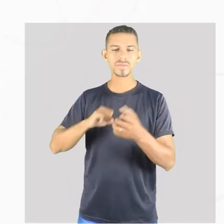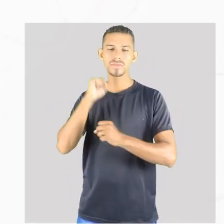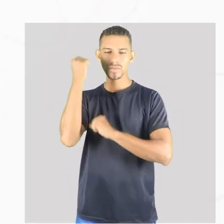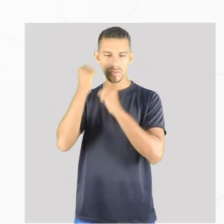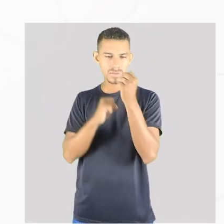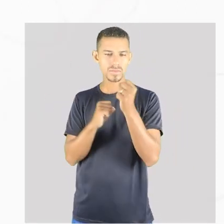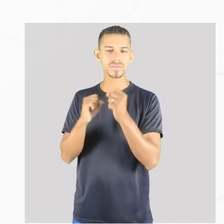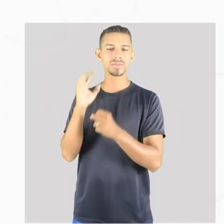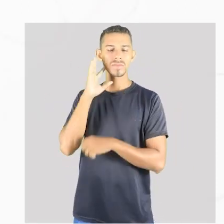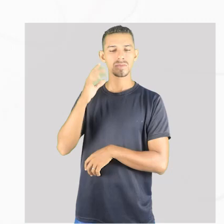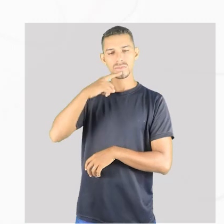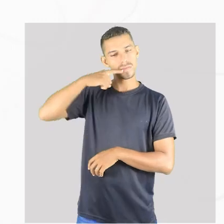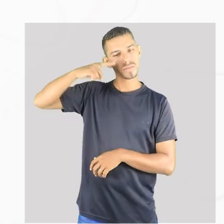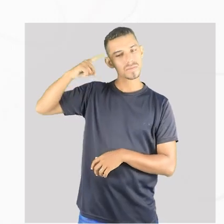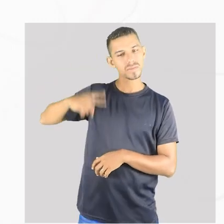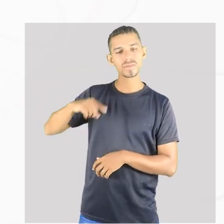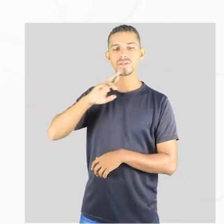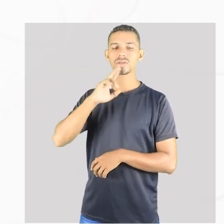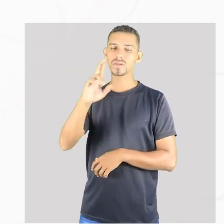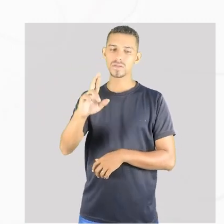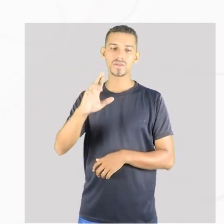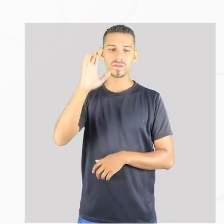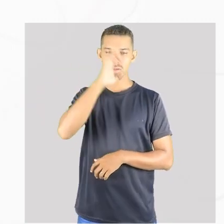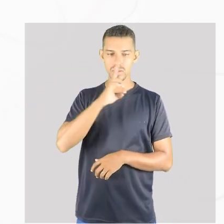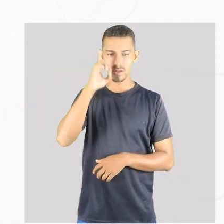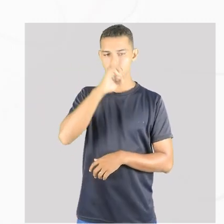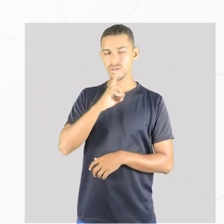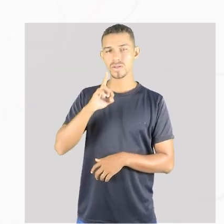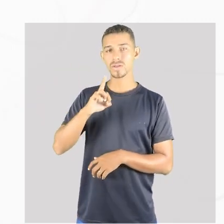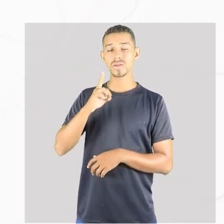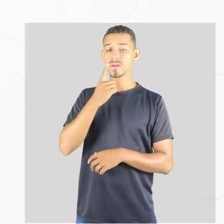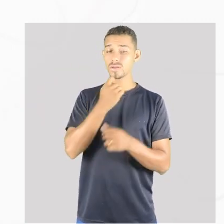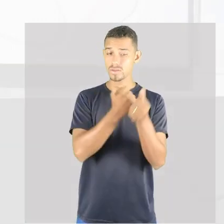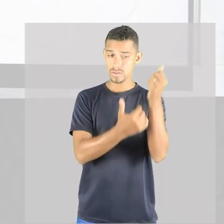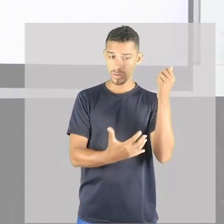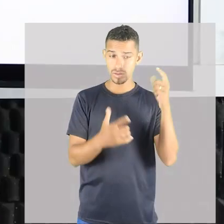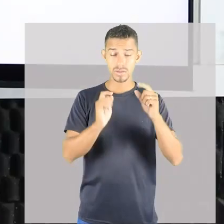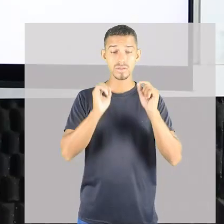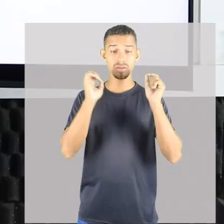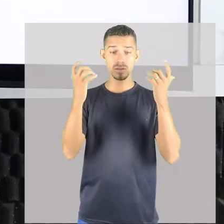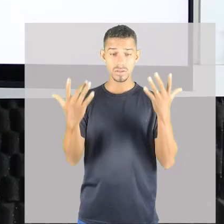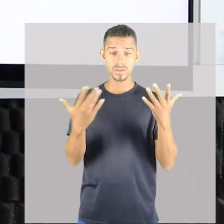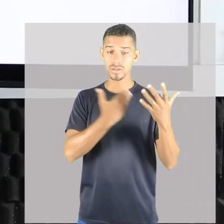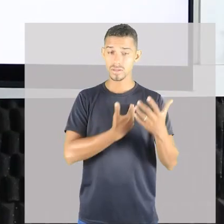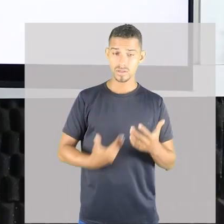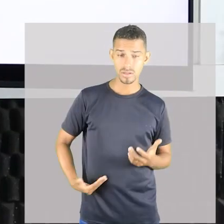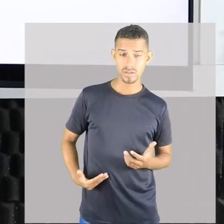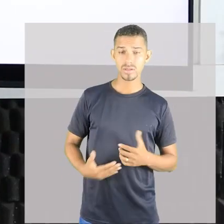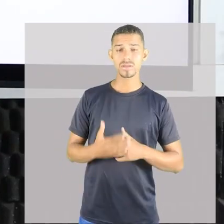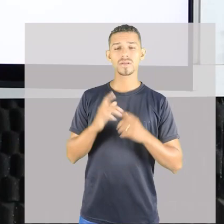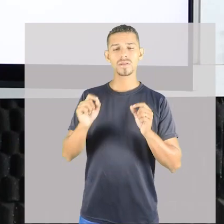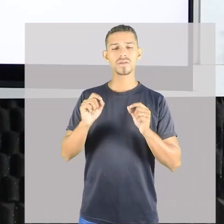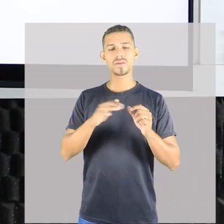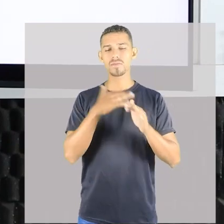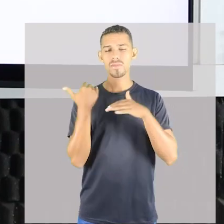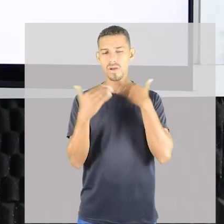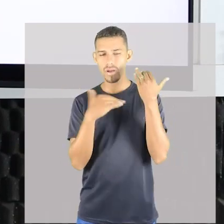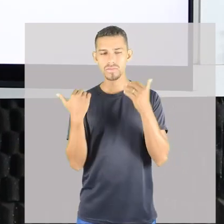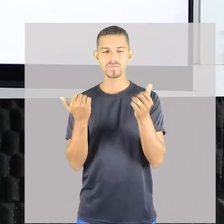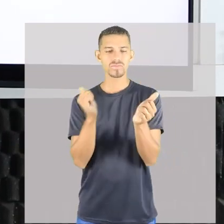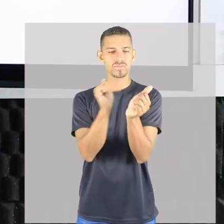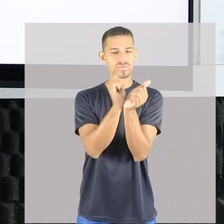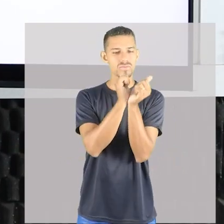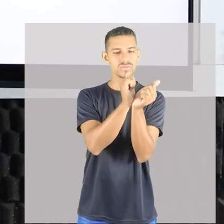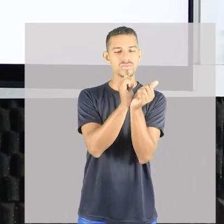surgem na Rússia como resposta ao Domingo Sangrento, e a repressão do governo czarista conduz a diversas mortes, detenções